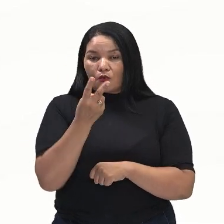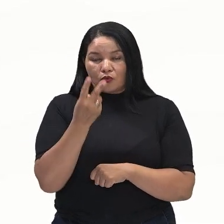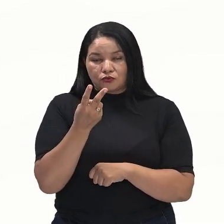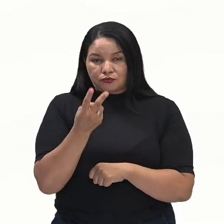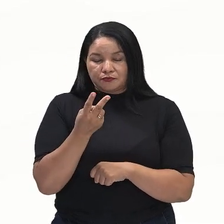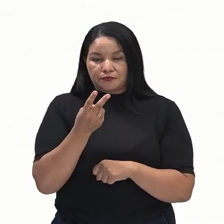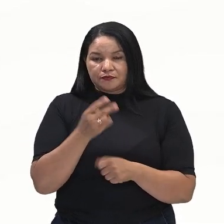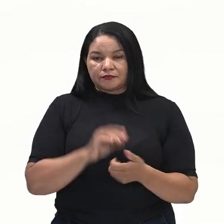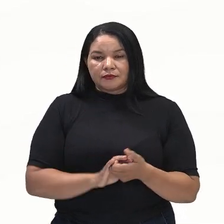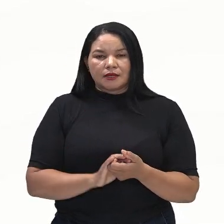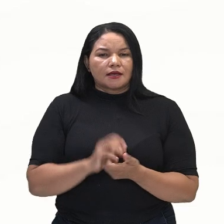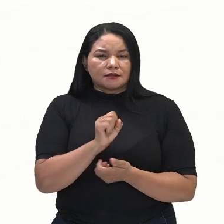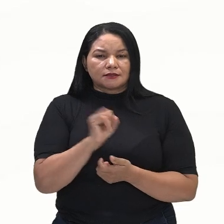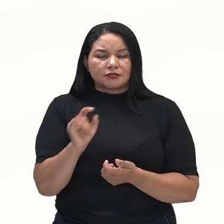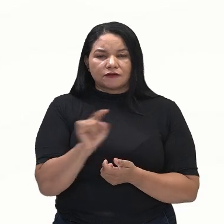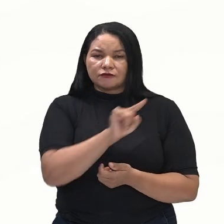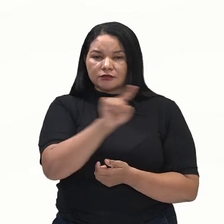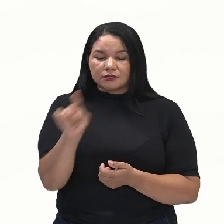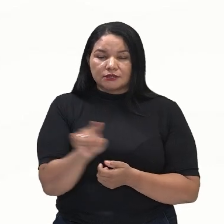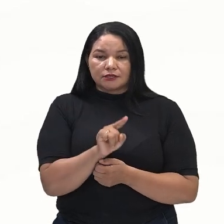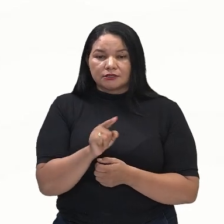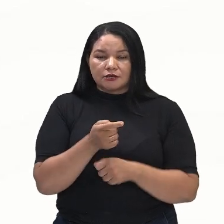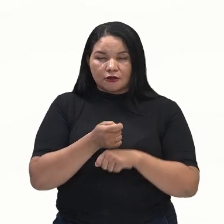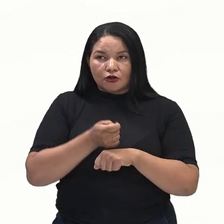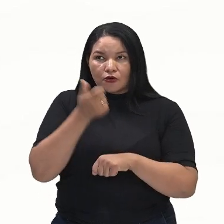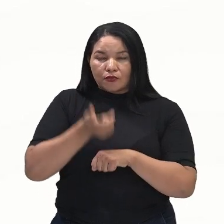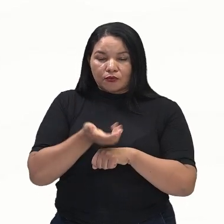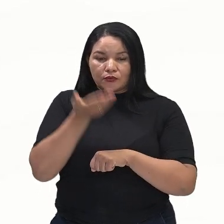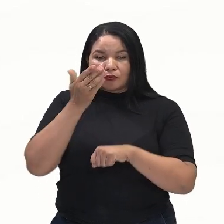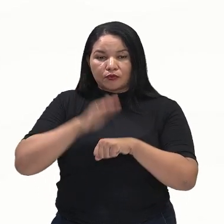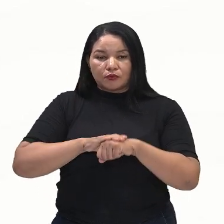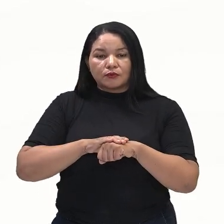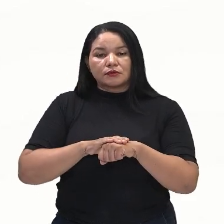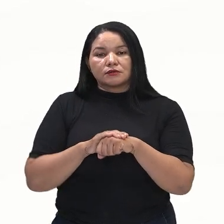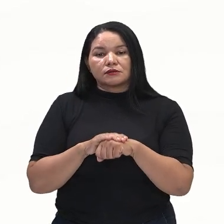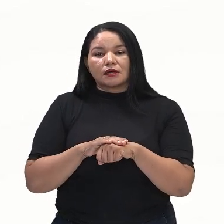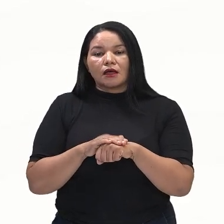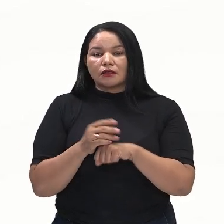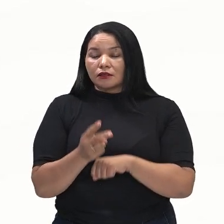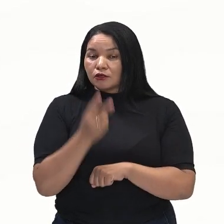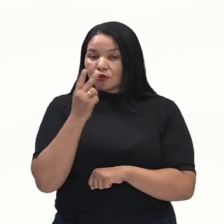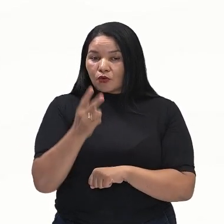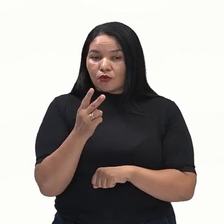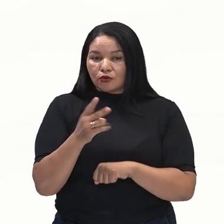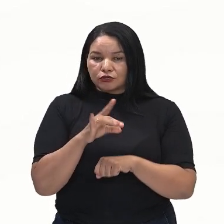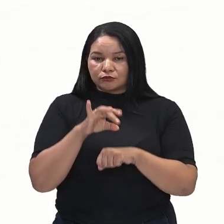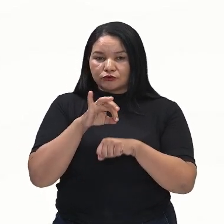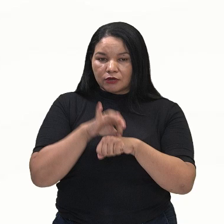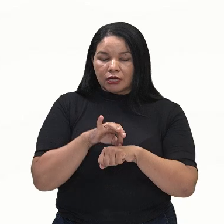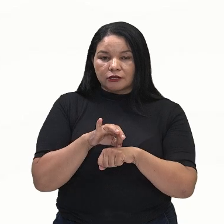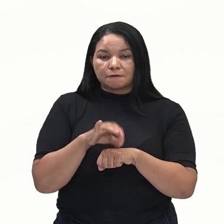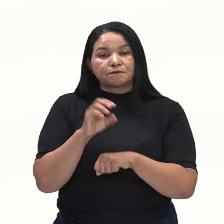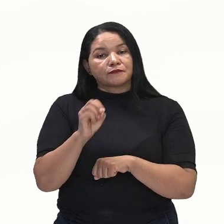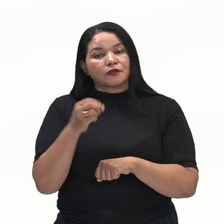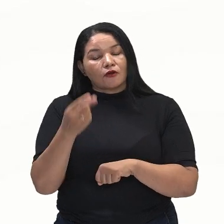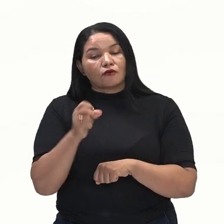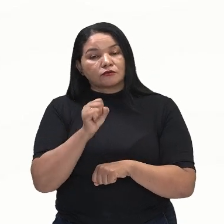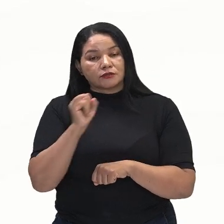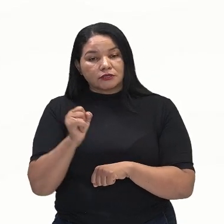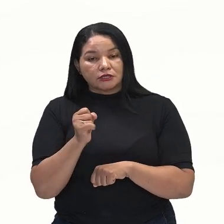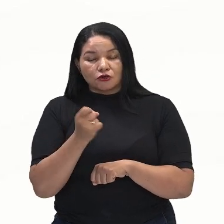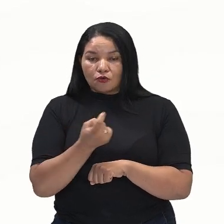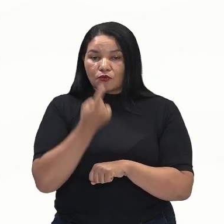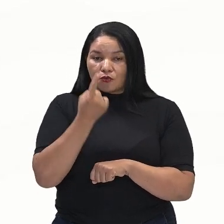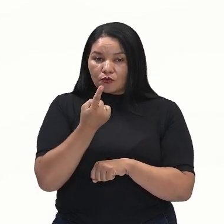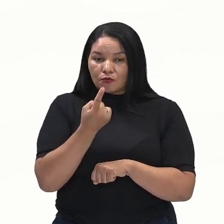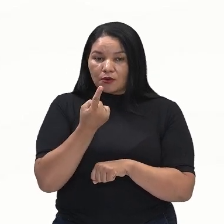vai lançar 2 moedas diferentes, ou se você vai lançar a mesma moeda 2 vezes,